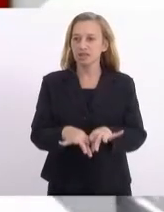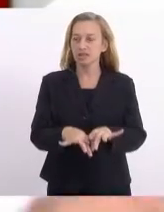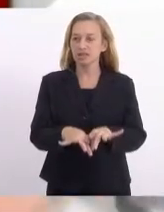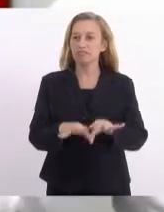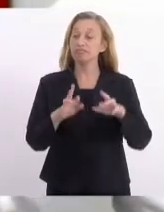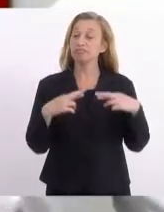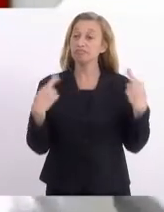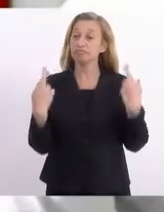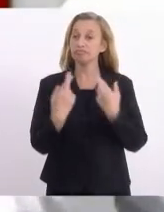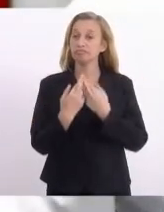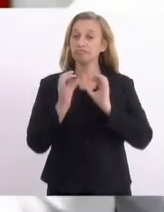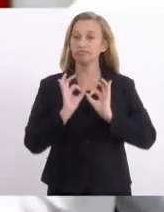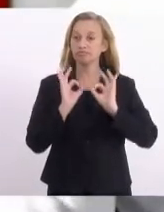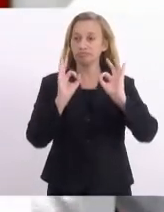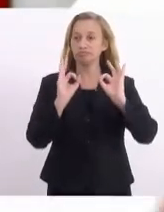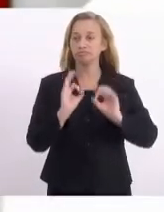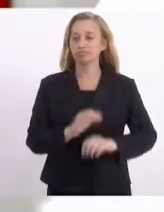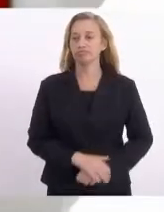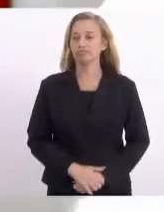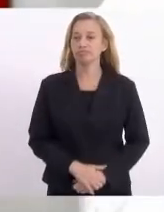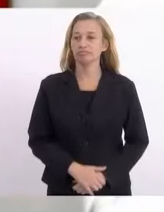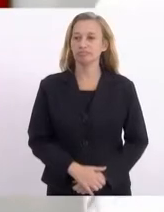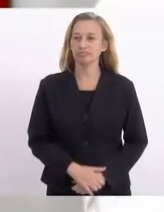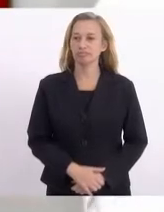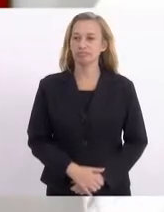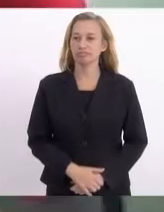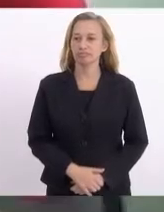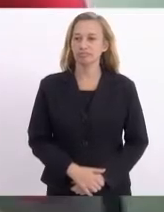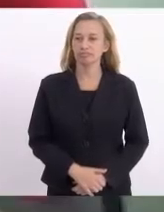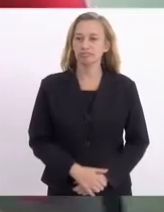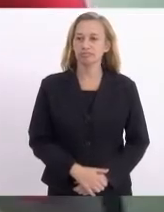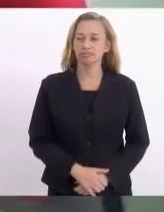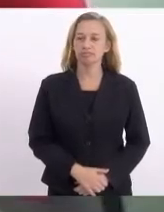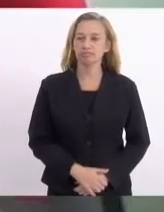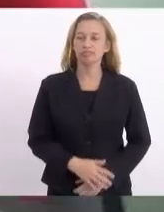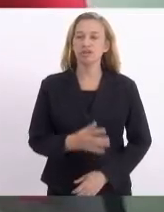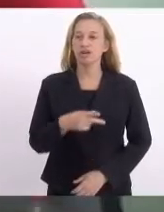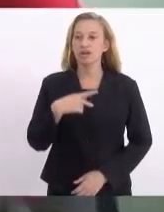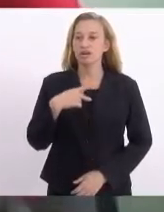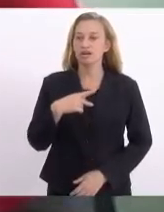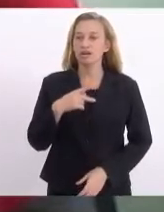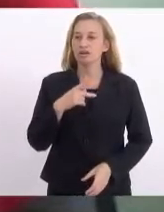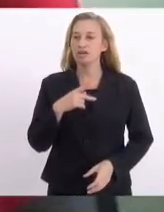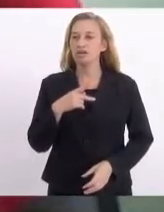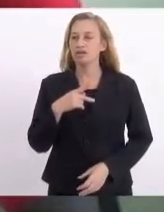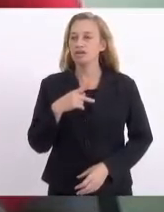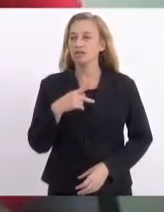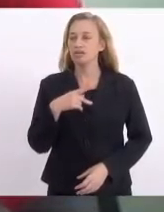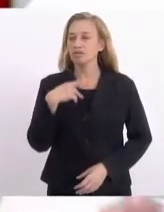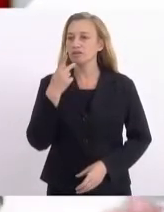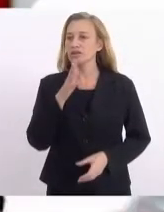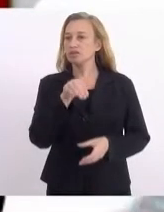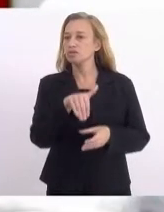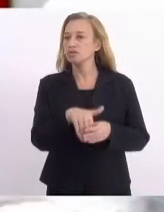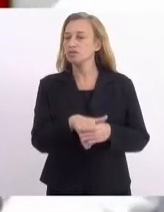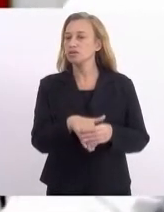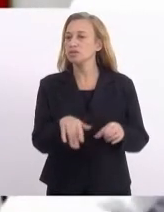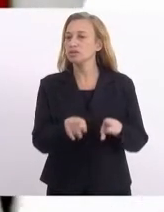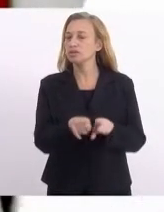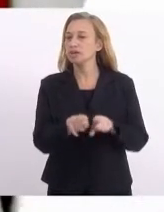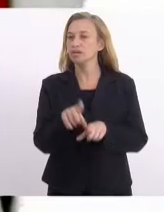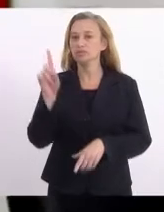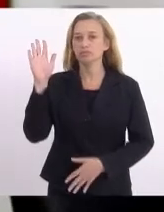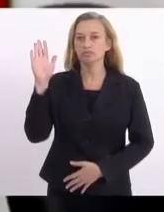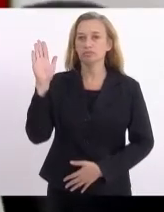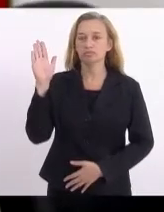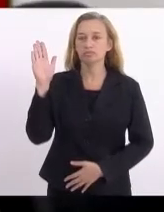sessão ordinária... Deputada Tia Ju, eu queria fazer a declaração de voto também. também, Marta